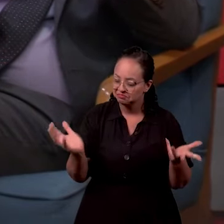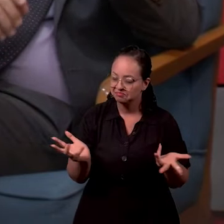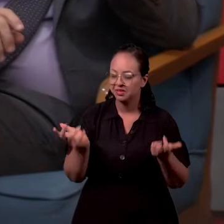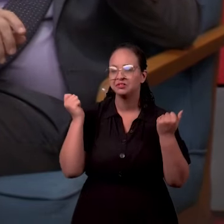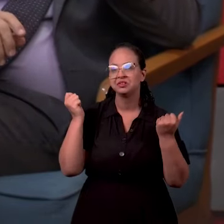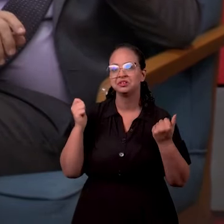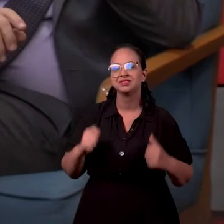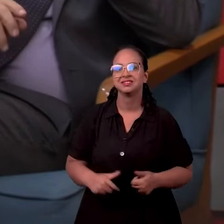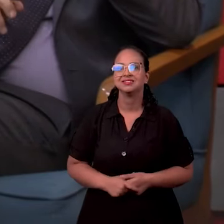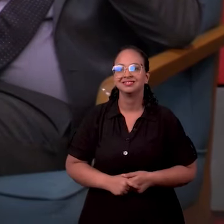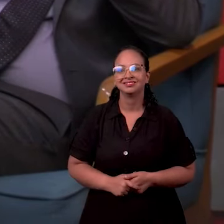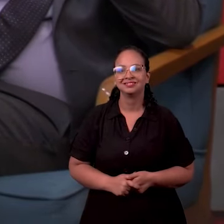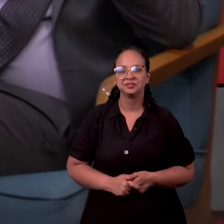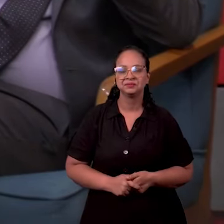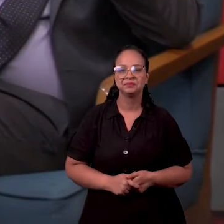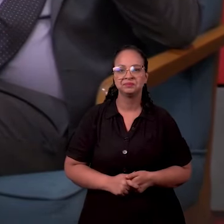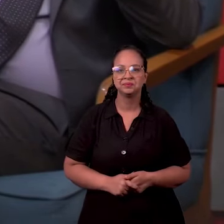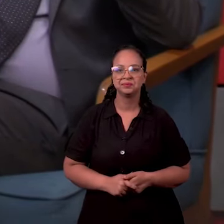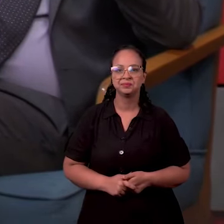intensa e maravilhosa.